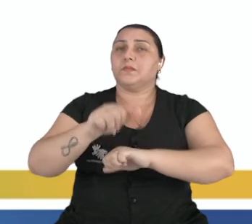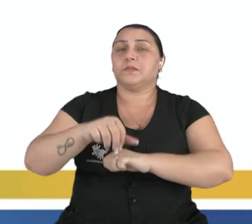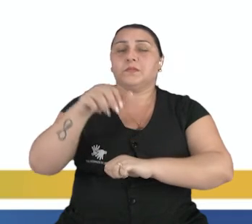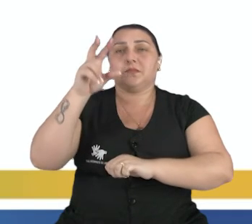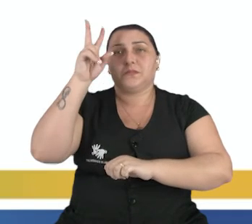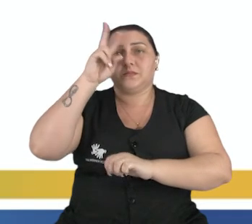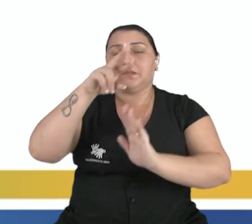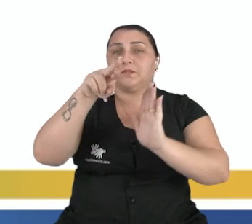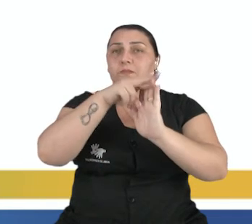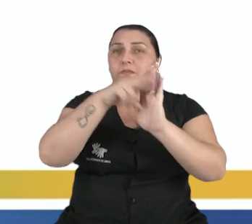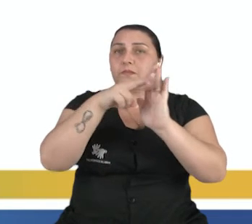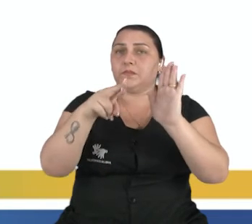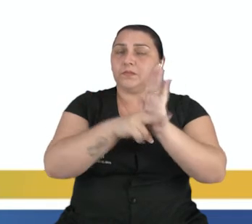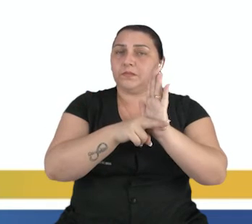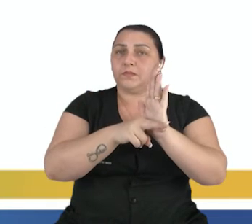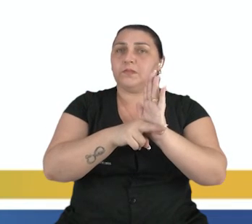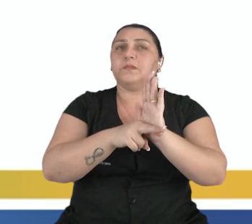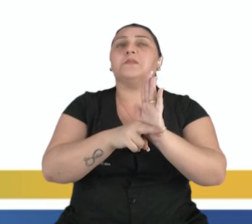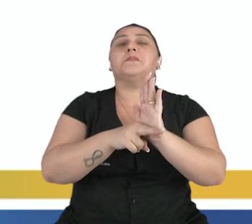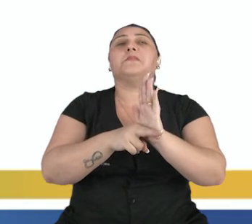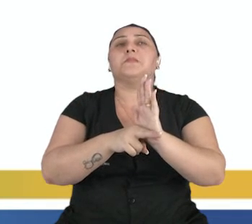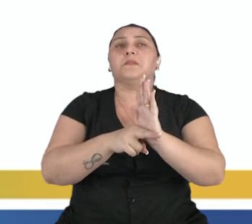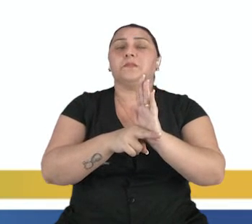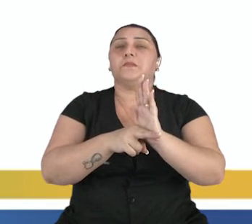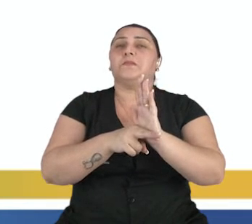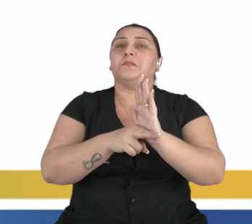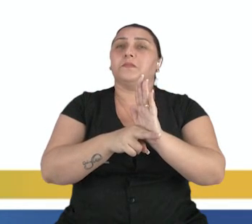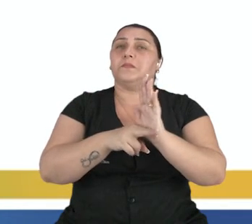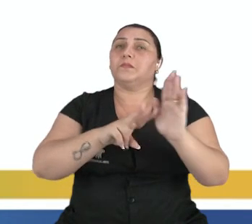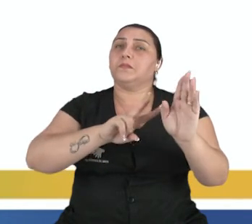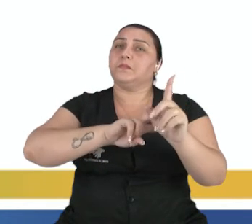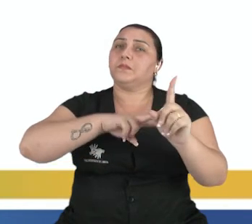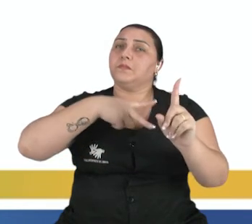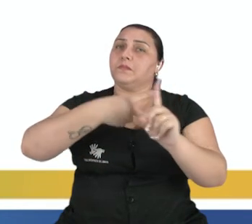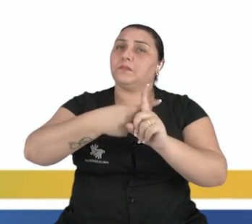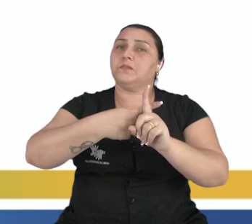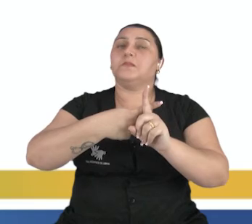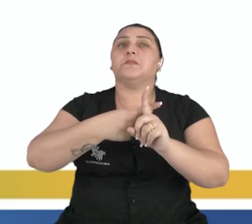da proporção. Então, se você quiser duplicar essa reação, você vai